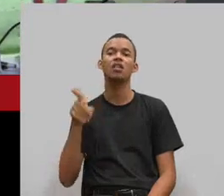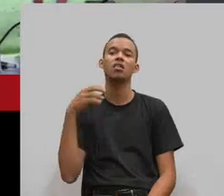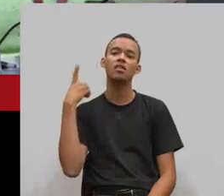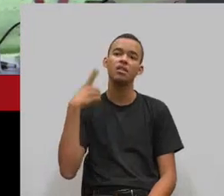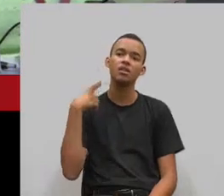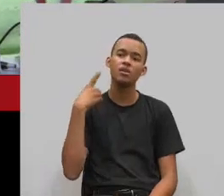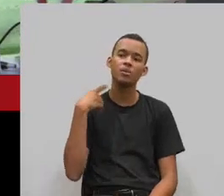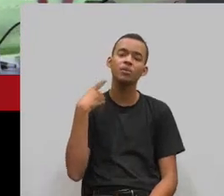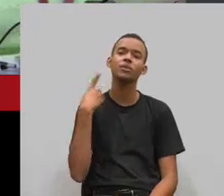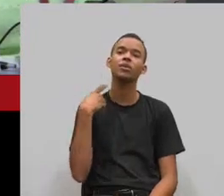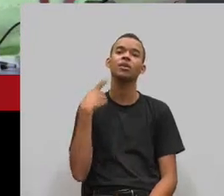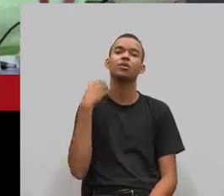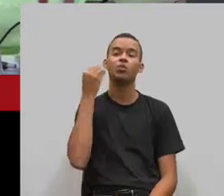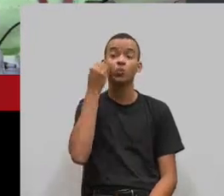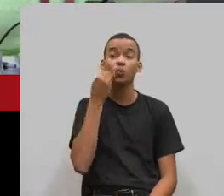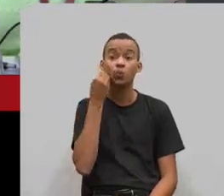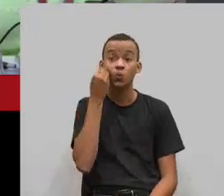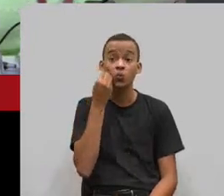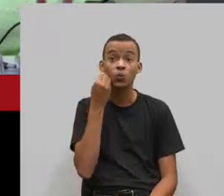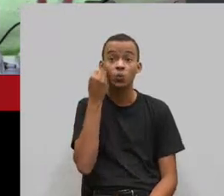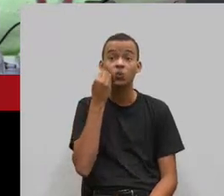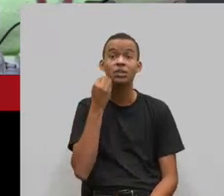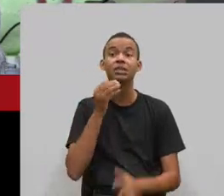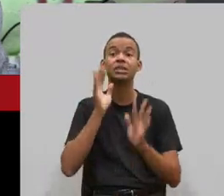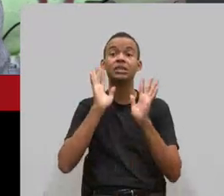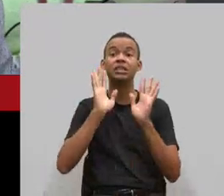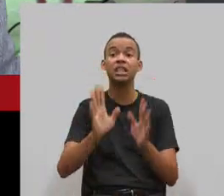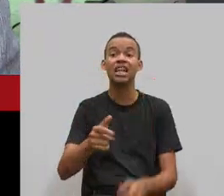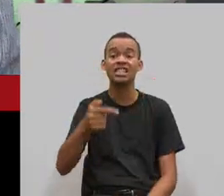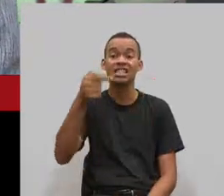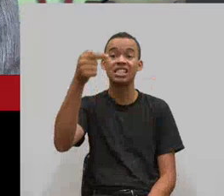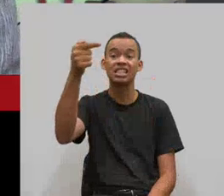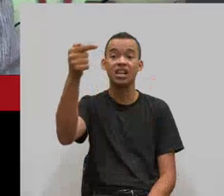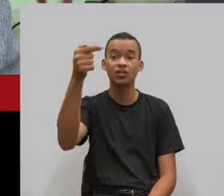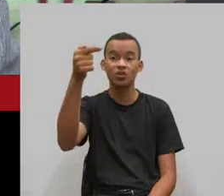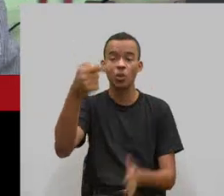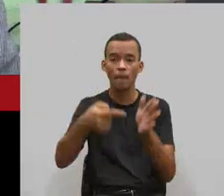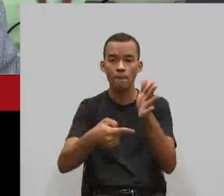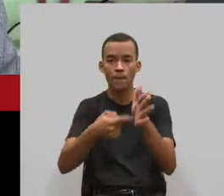oito mandatos Jé Sete sete mandatos você vê que